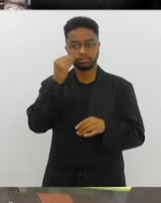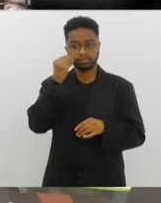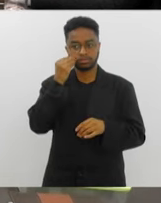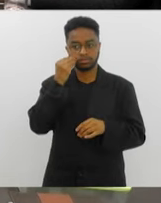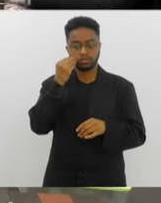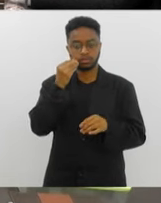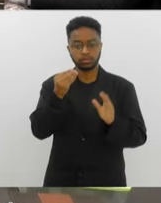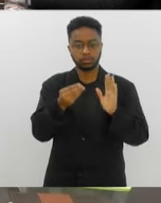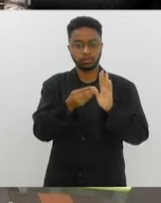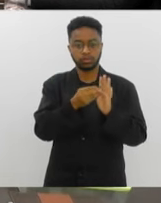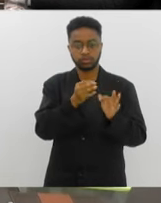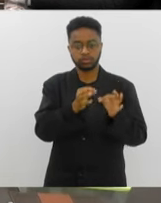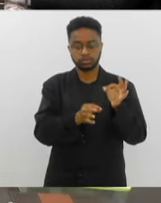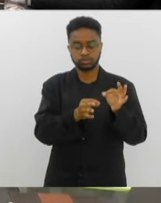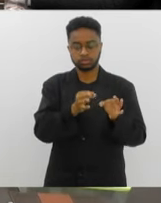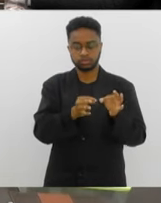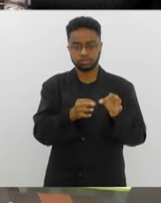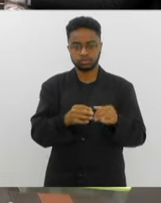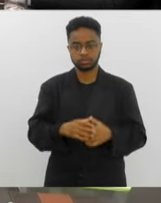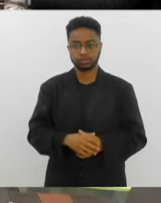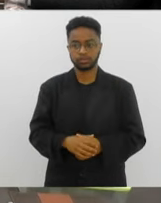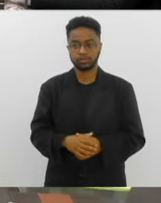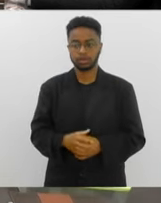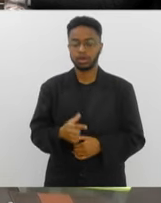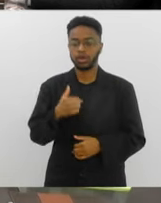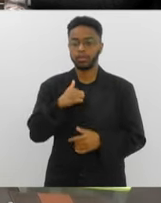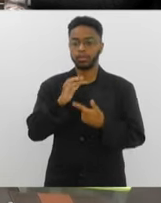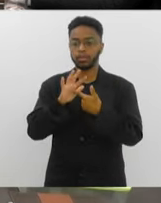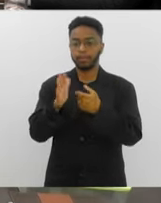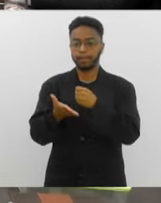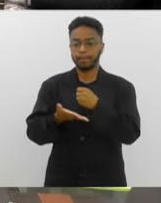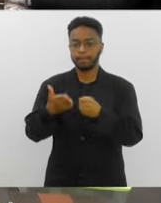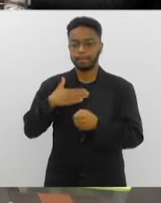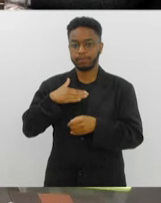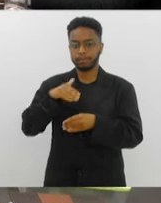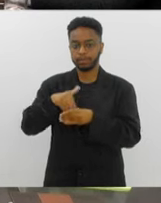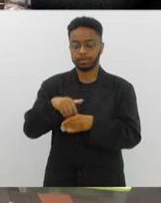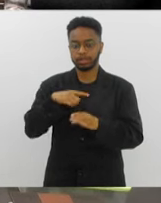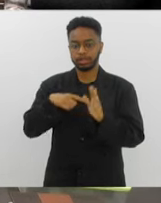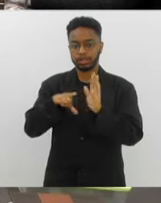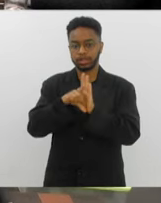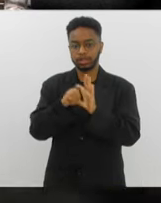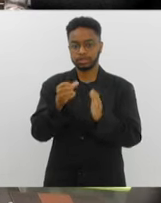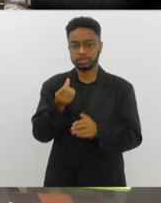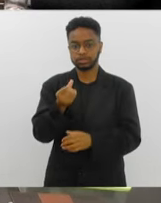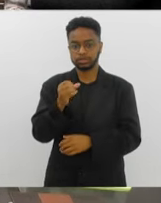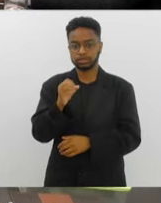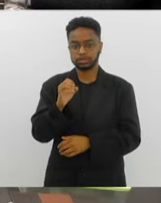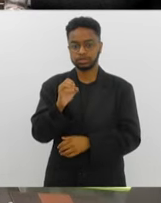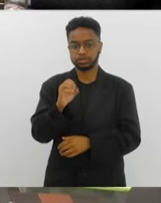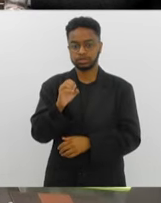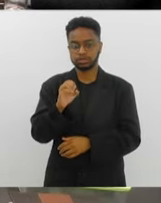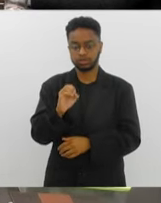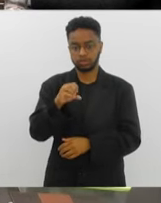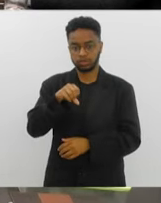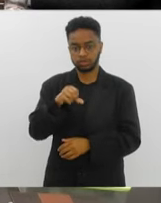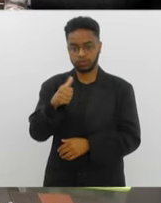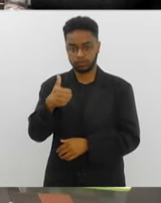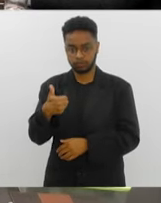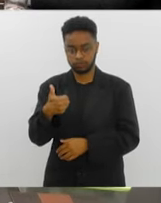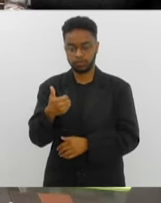fundamentar o meu voto, deputada Érica, a Lei 6.091, Federal de 74, ela